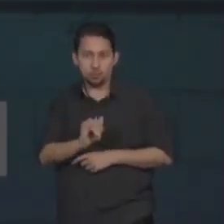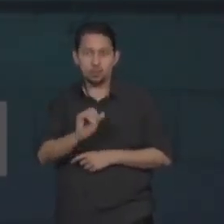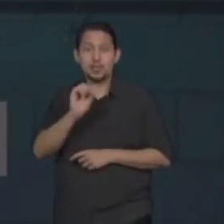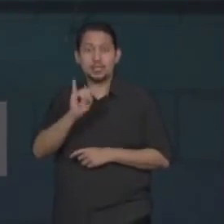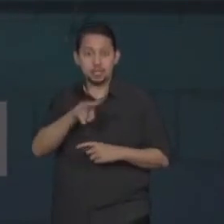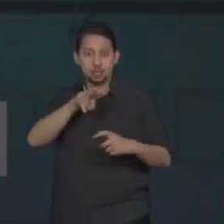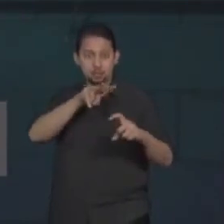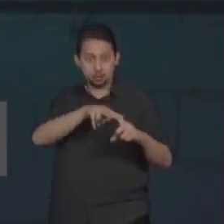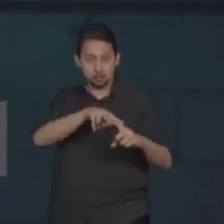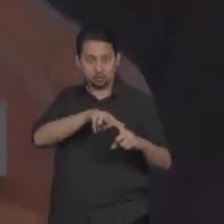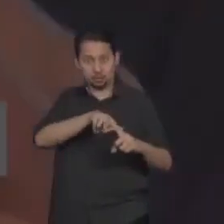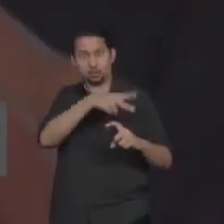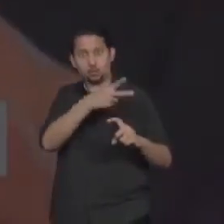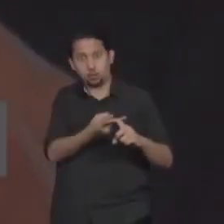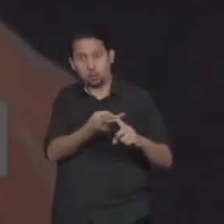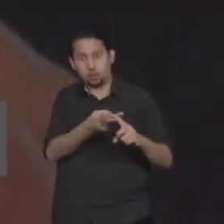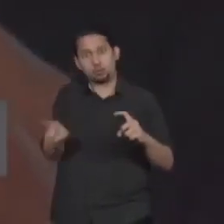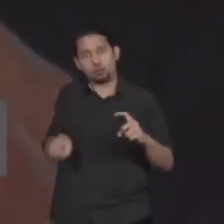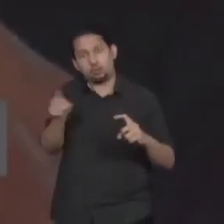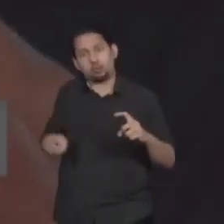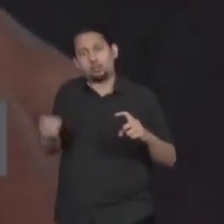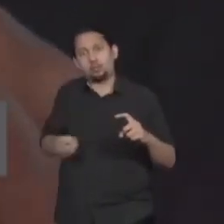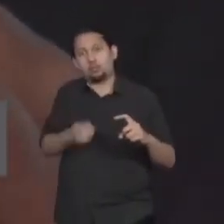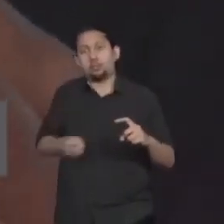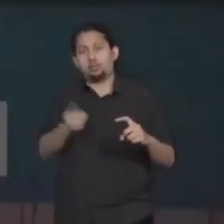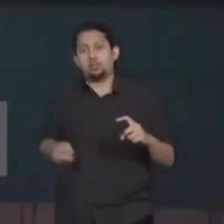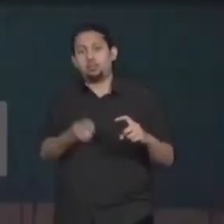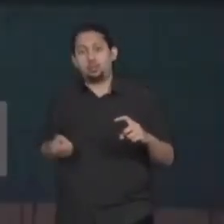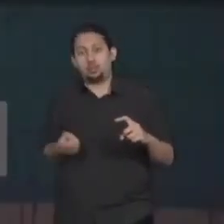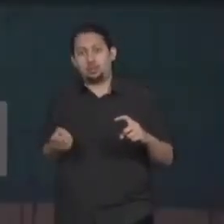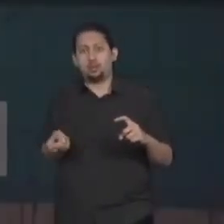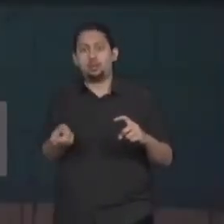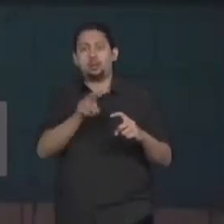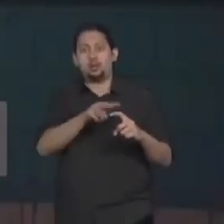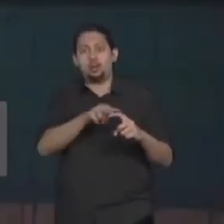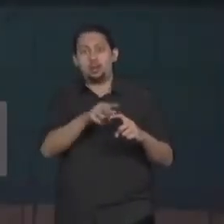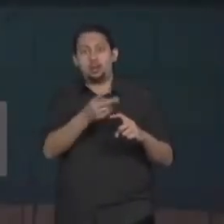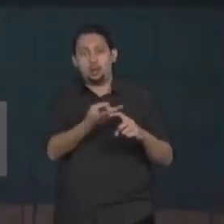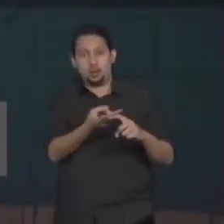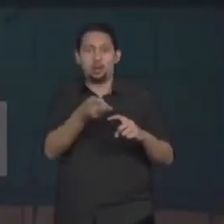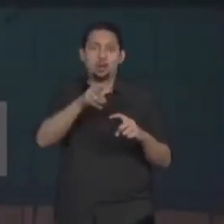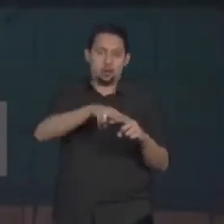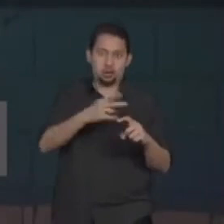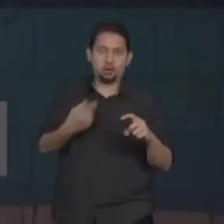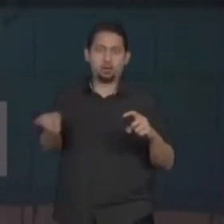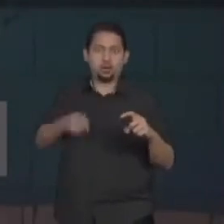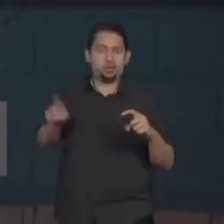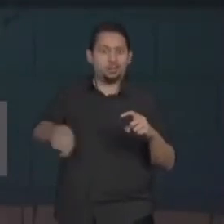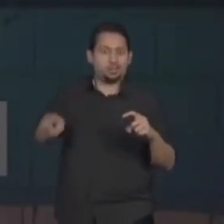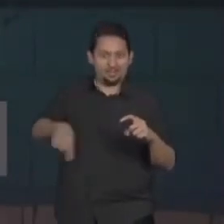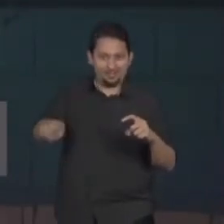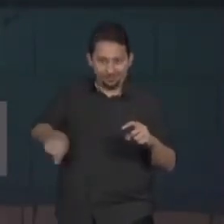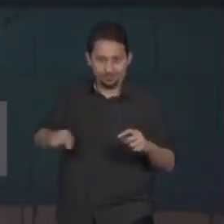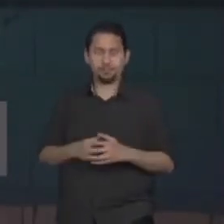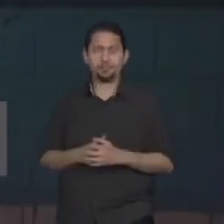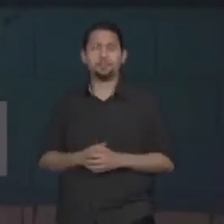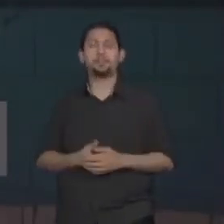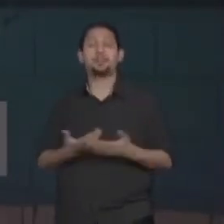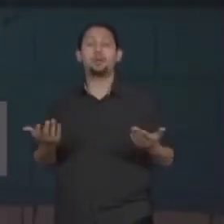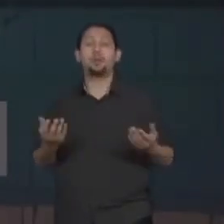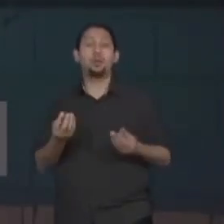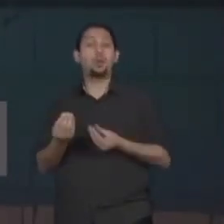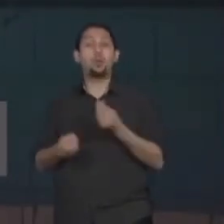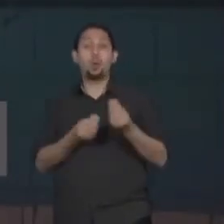inverter a polaridade, ele inverte o sentido de rotação. A ligação vai ser da seguinte maneira. Então vamos